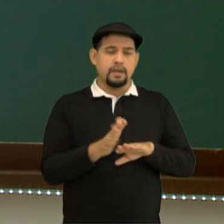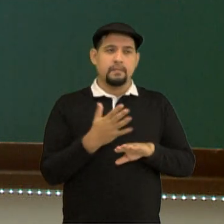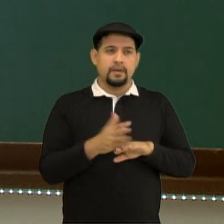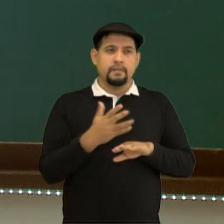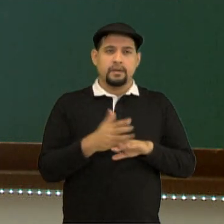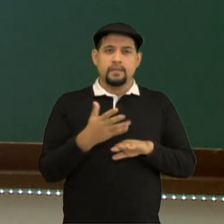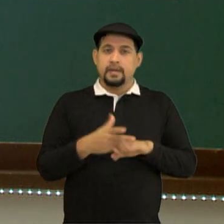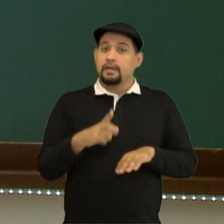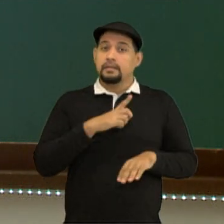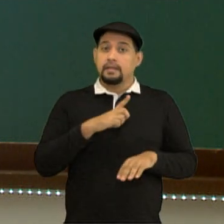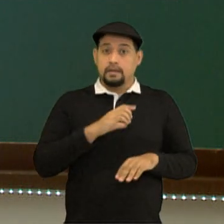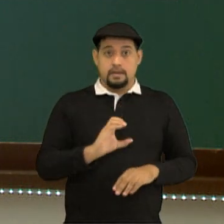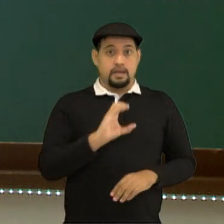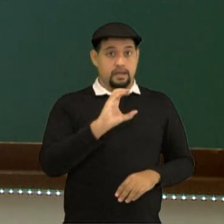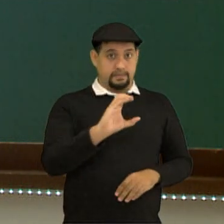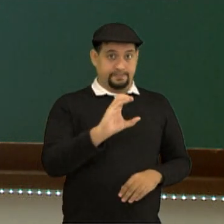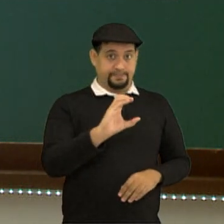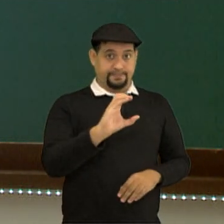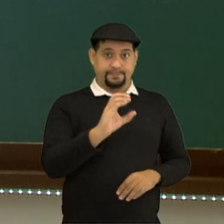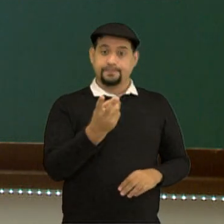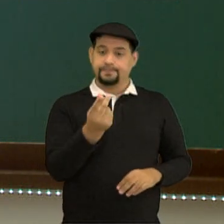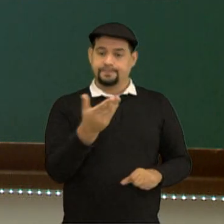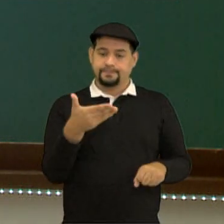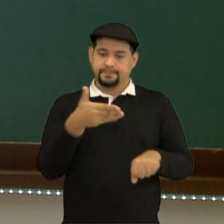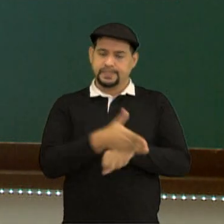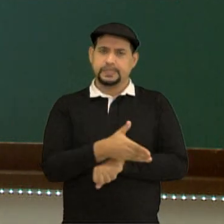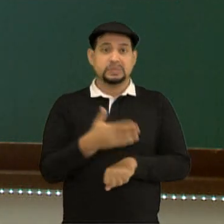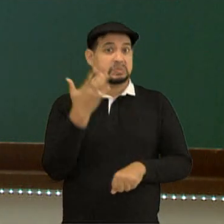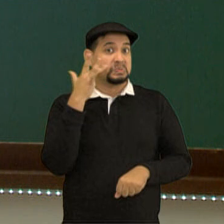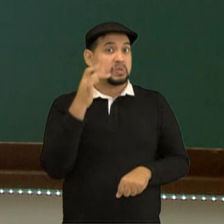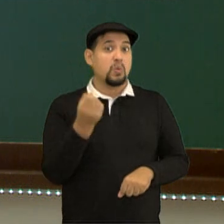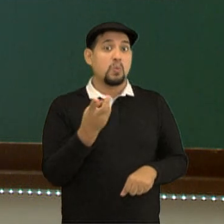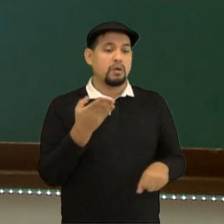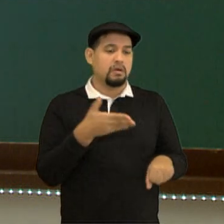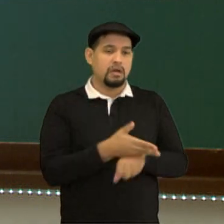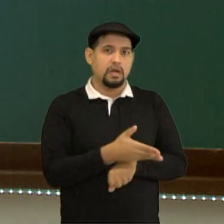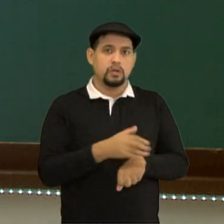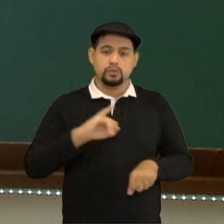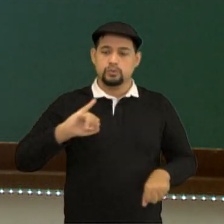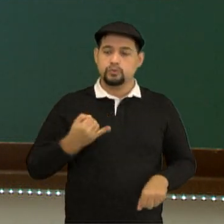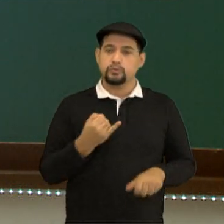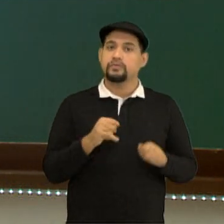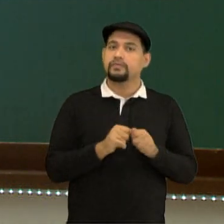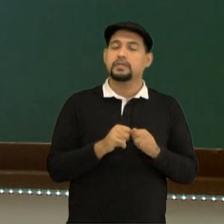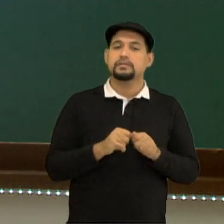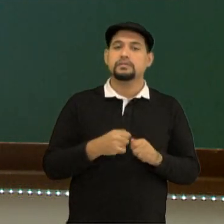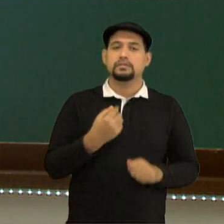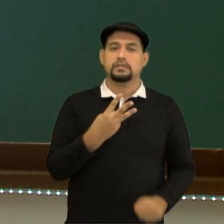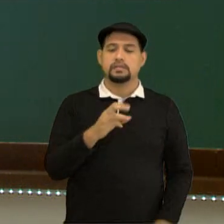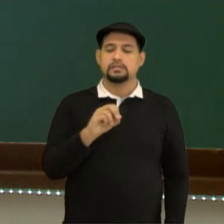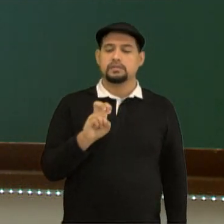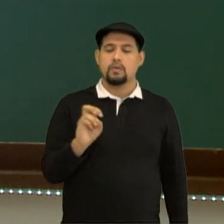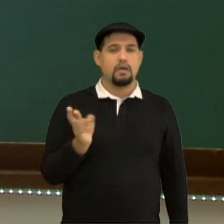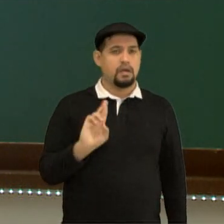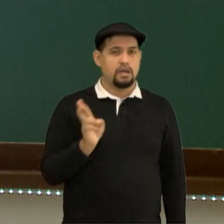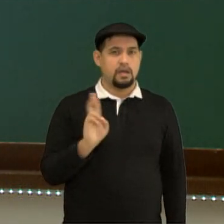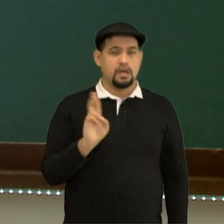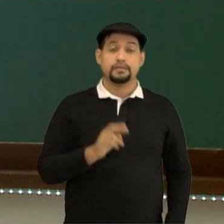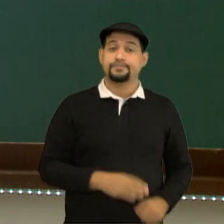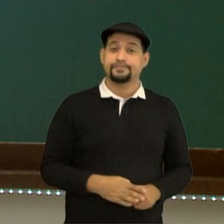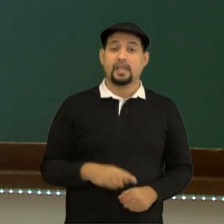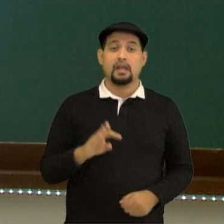lá, o capital é o nosso termo desconhecido, é o que a gente quer saber. O juro produzido, R$ 305. A